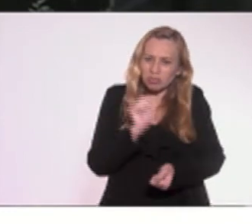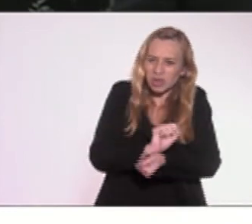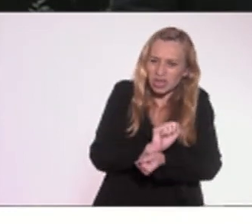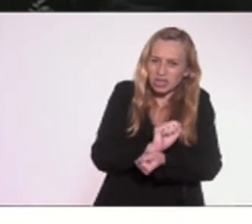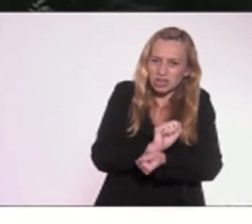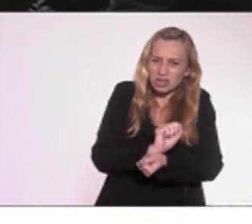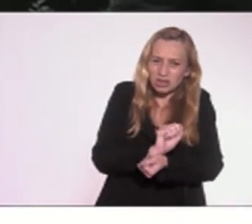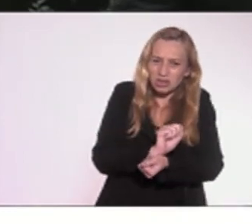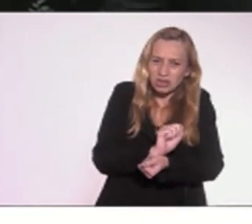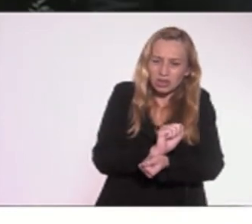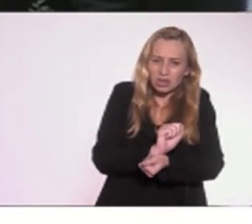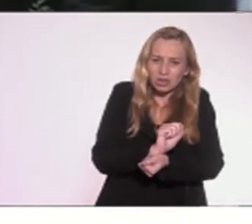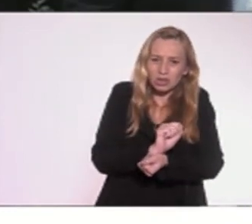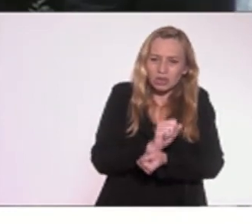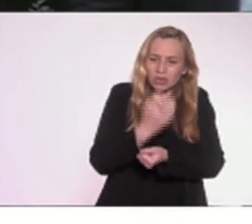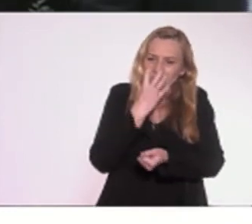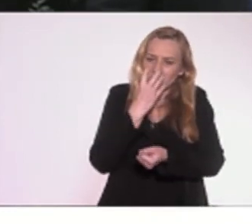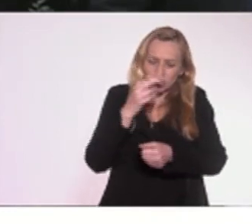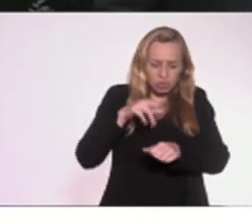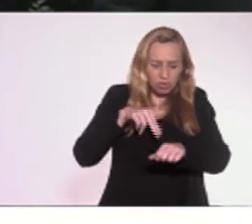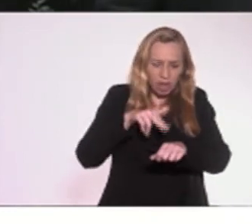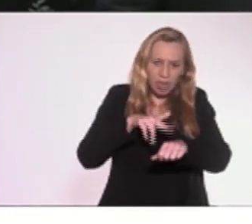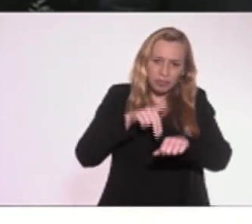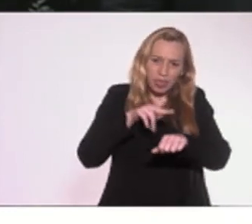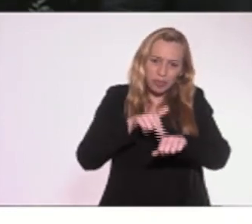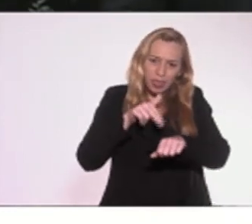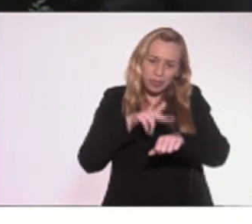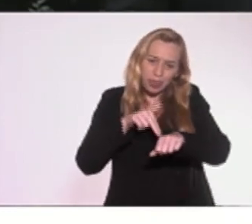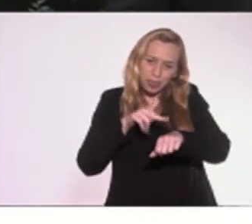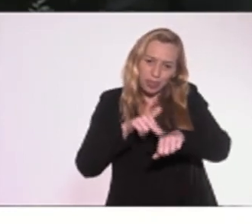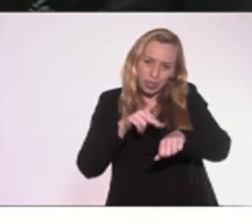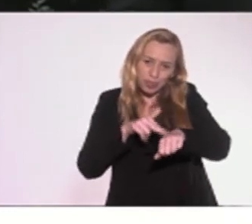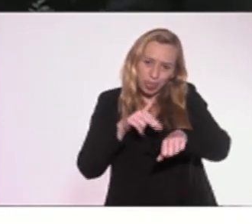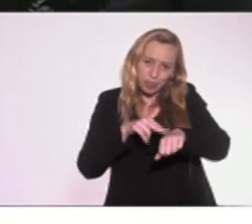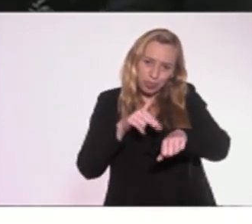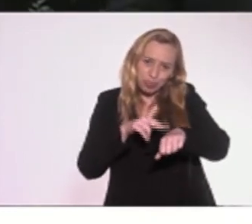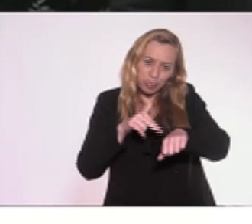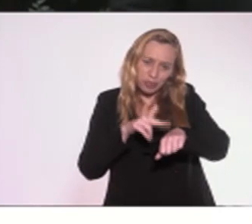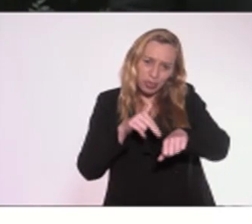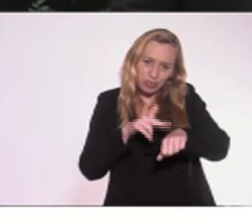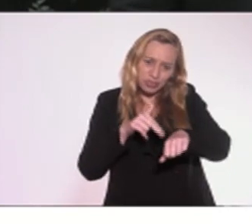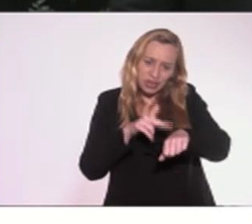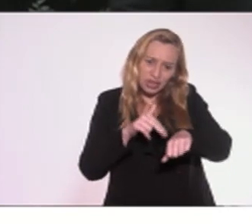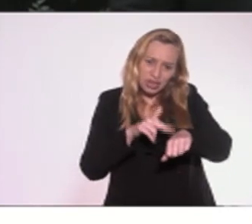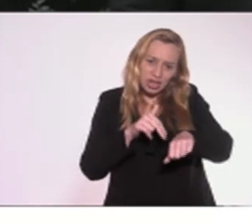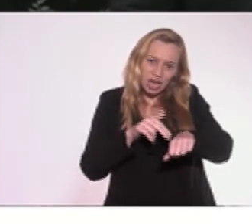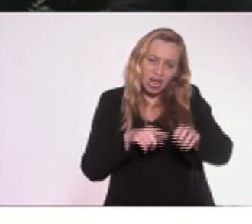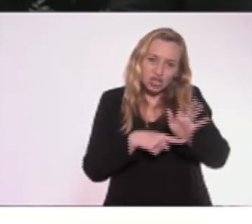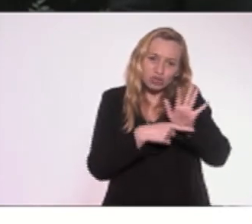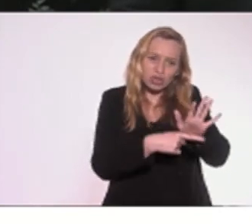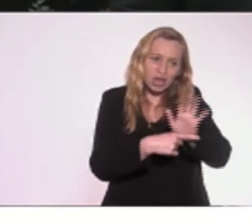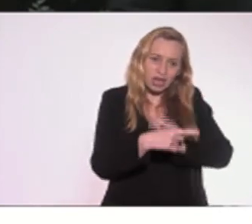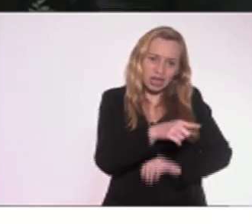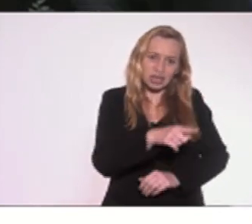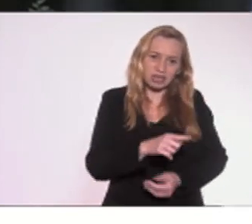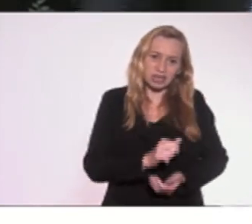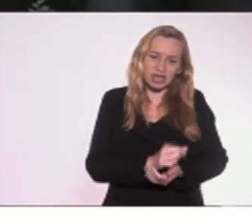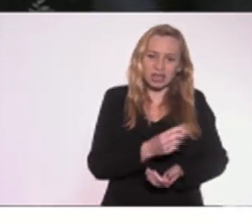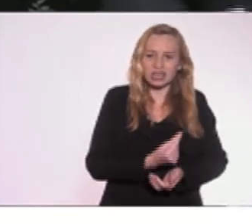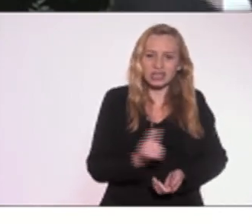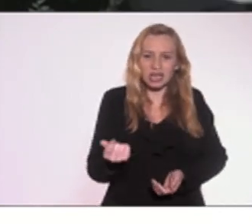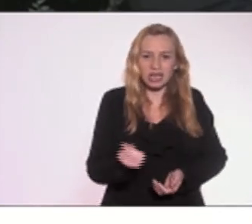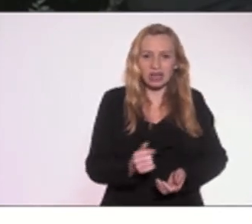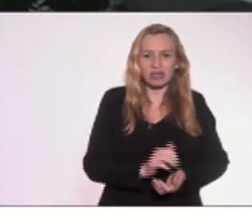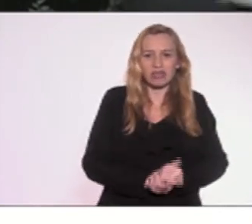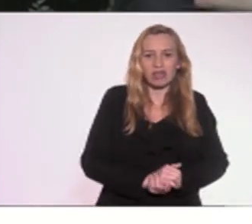ruim, o cachorro lambia o mendigo, fazia carinho, meio que tentando retirá-lo daquela situação difícil.